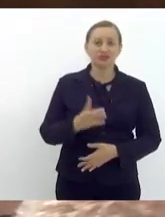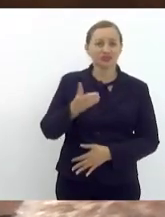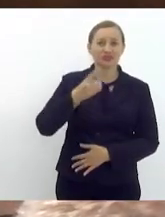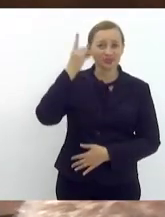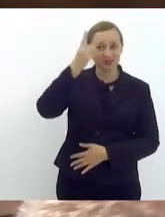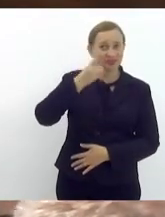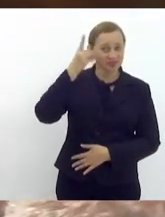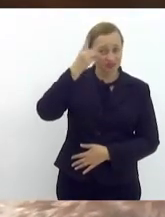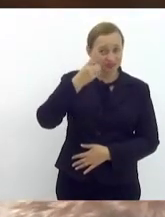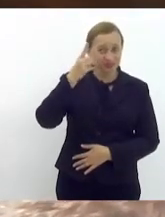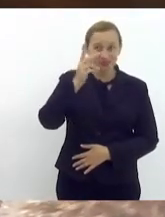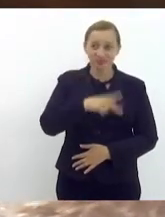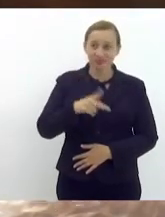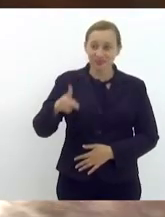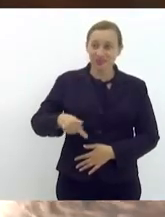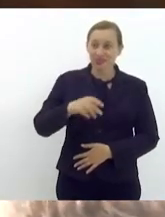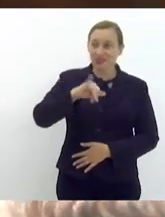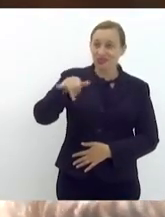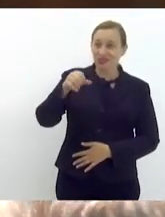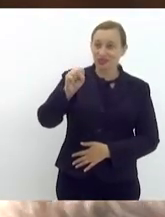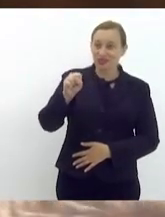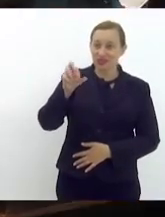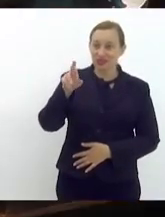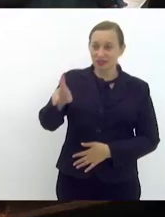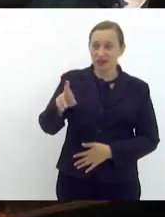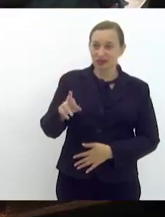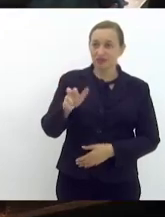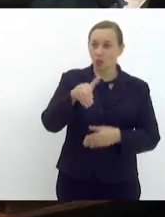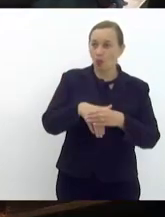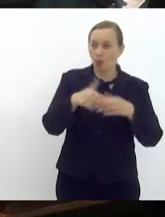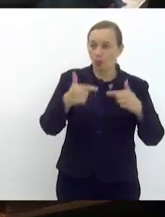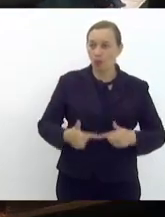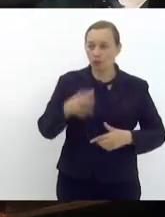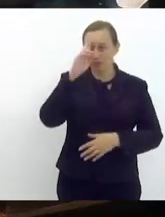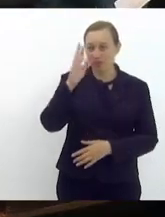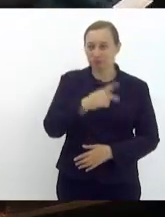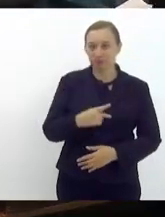Deputado Professor Josimar. Abstenção, presidenta.